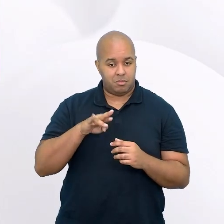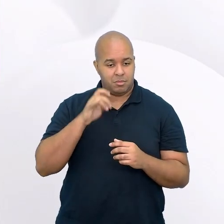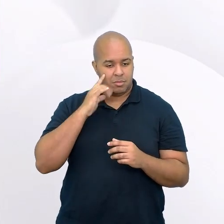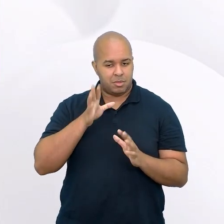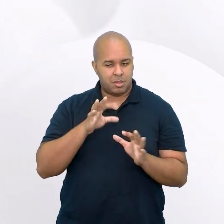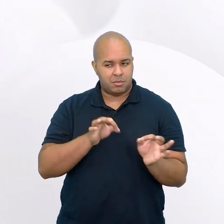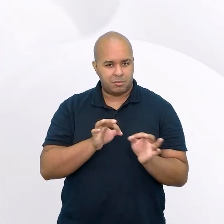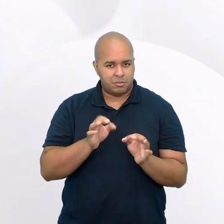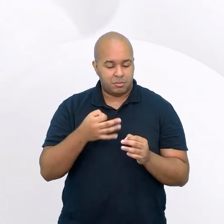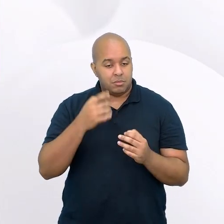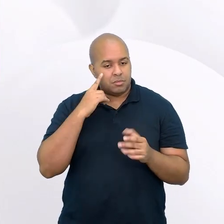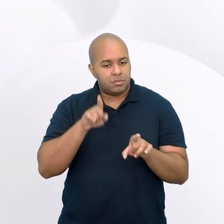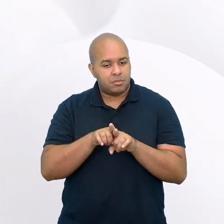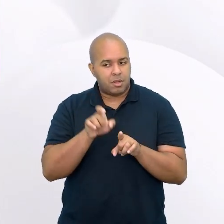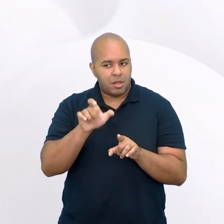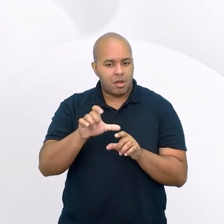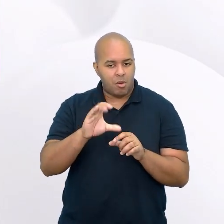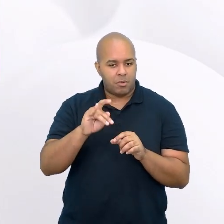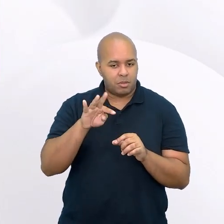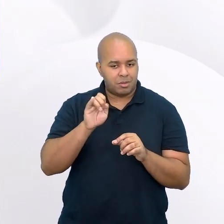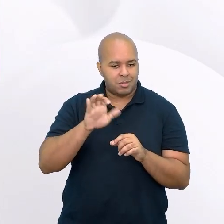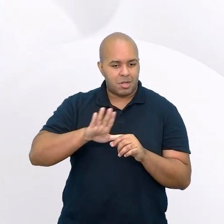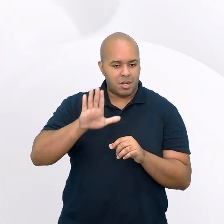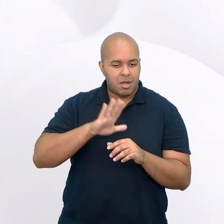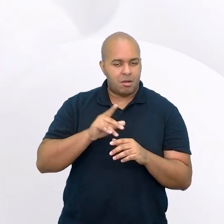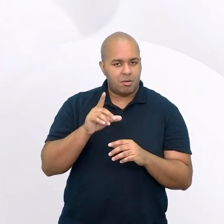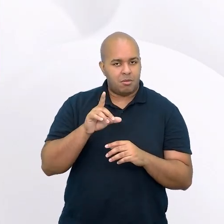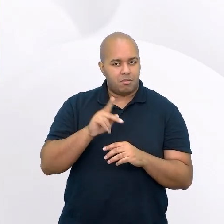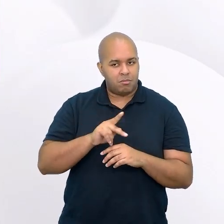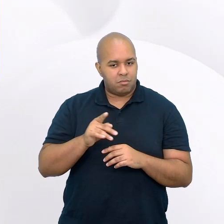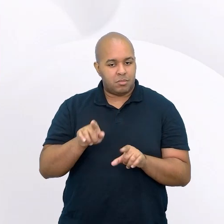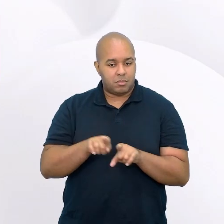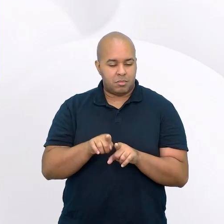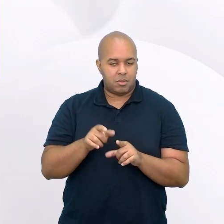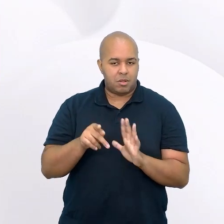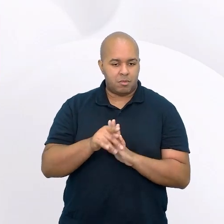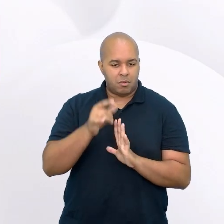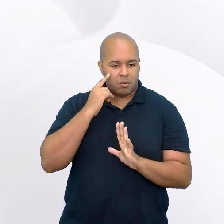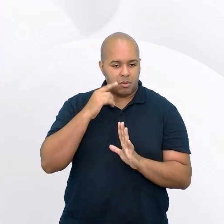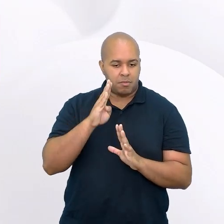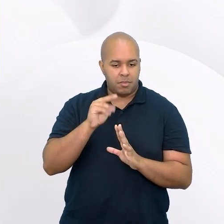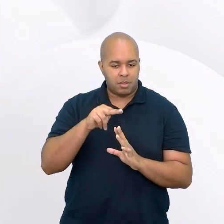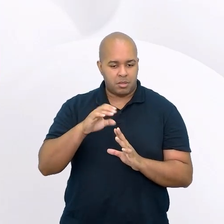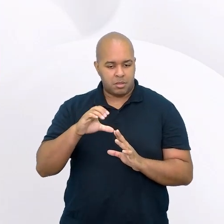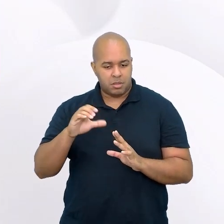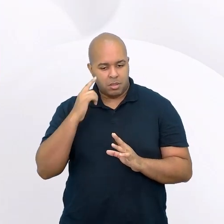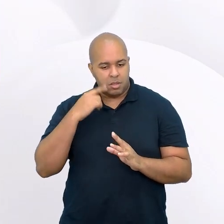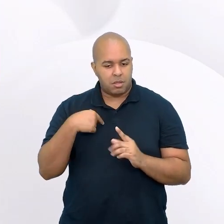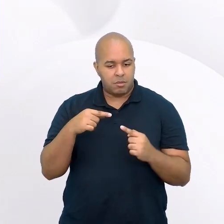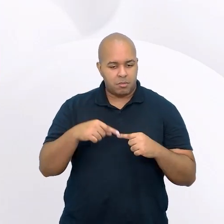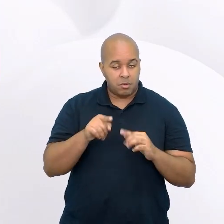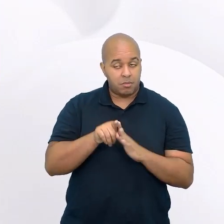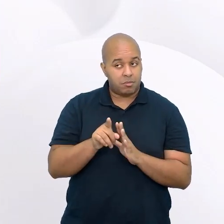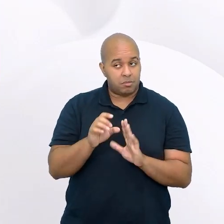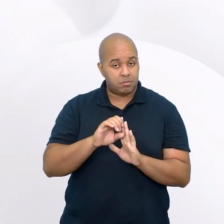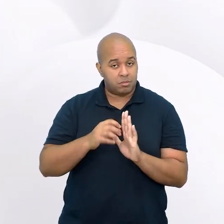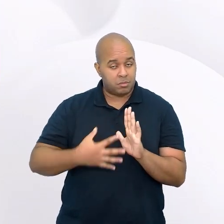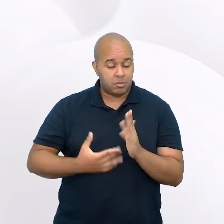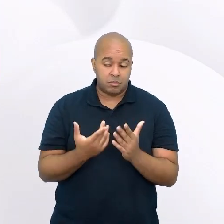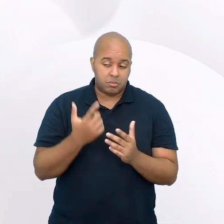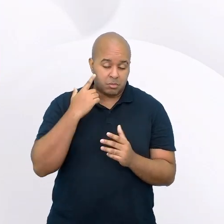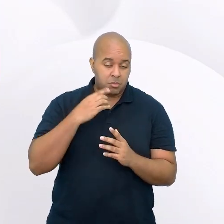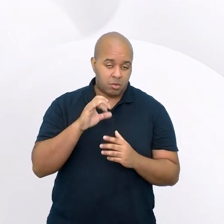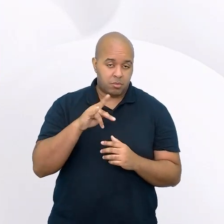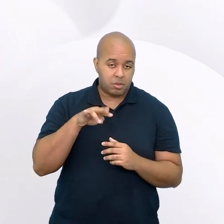estão em articulação né tanto as competências Gerais docentes quanto as competências da bncc reiteradas ali pelo currículo e